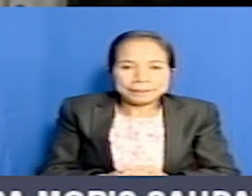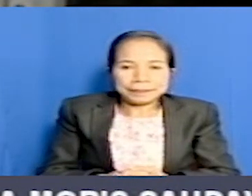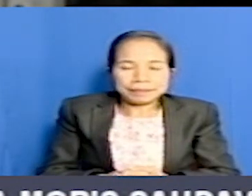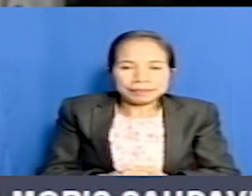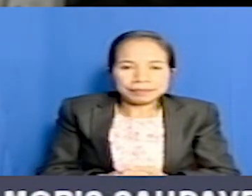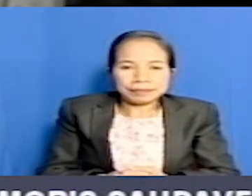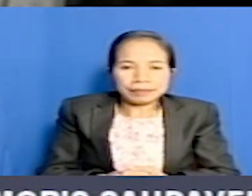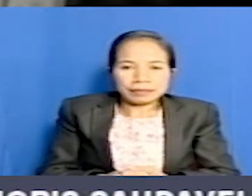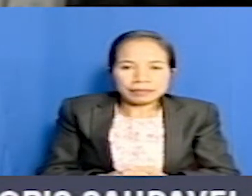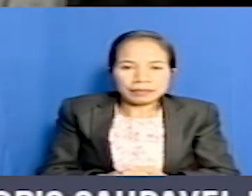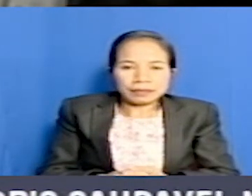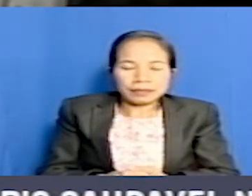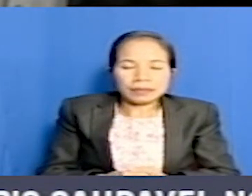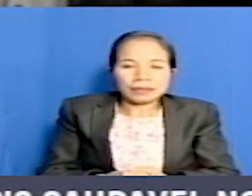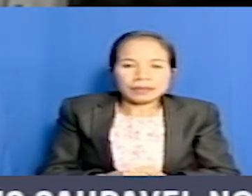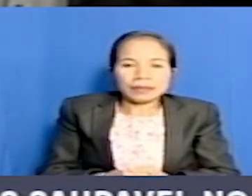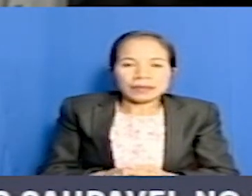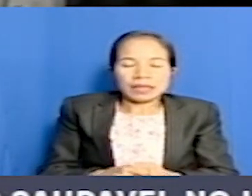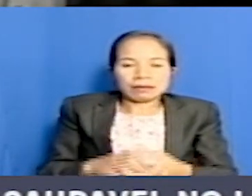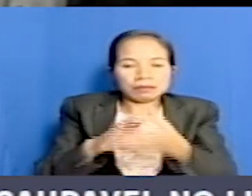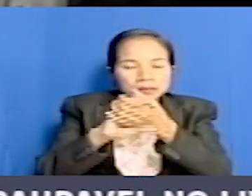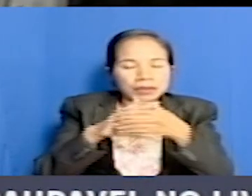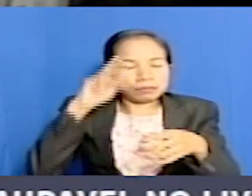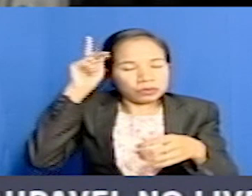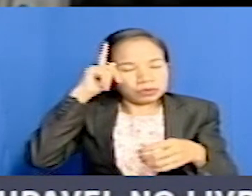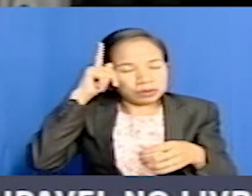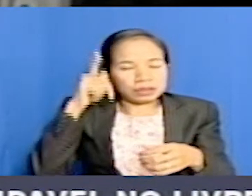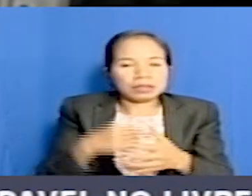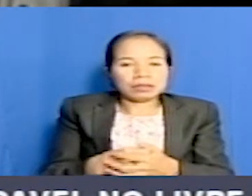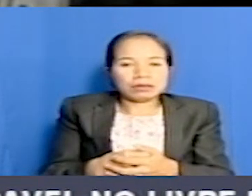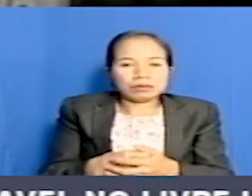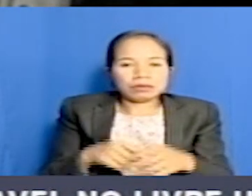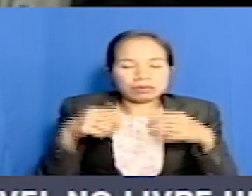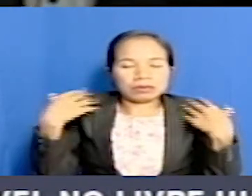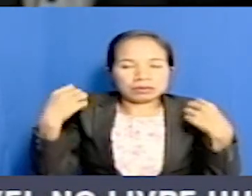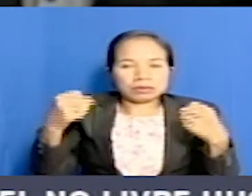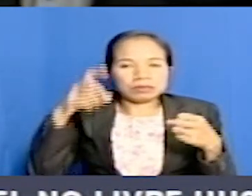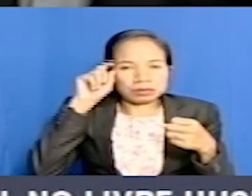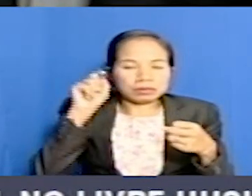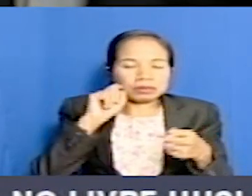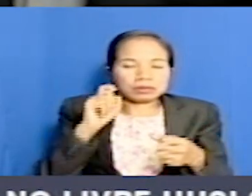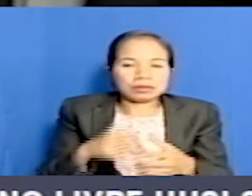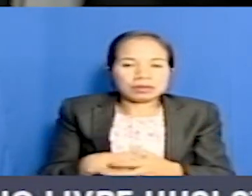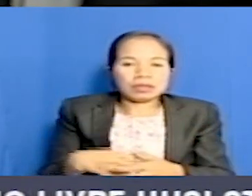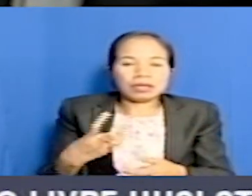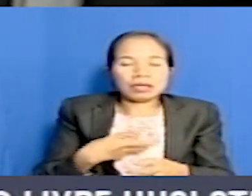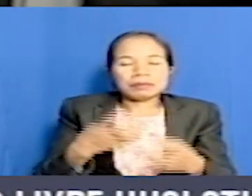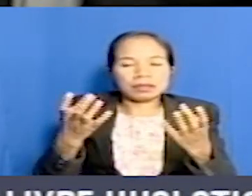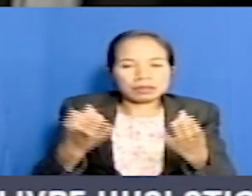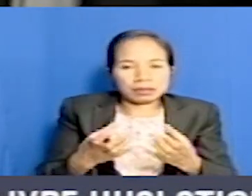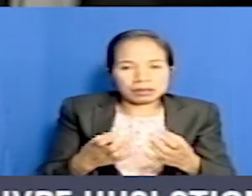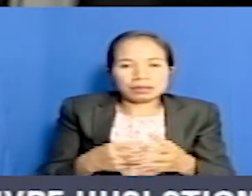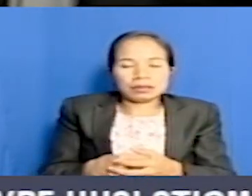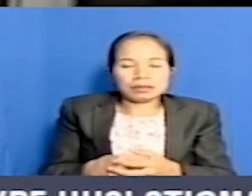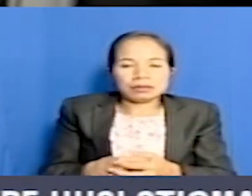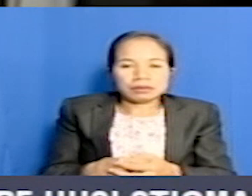Hamit ne fate namni politica no tatic ne para ie base hodi reforza ho man bot kelala sana nagu ida ne maga mi interese para atu hodi